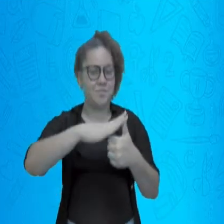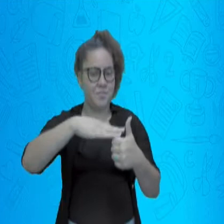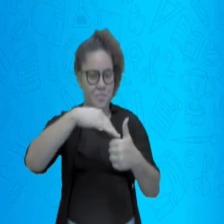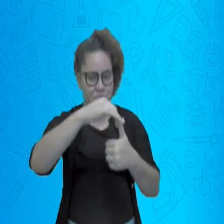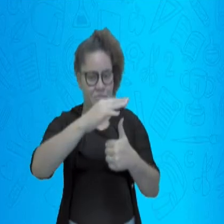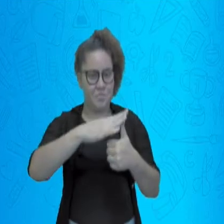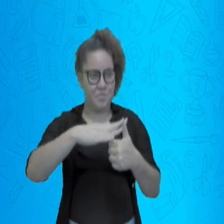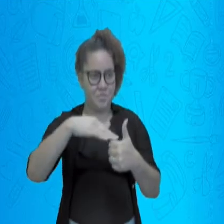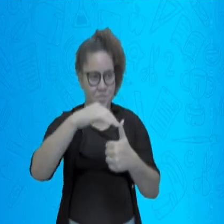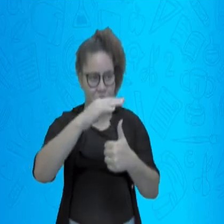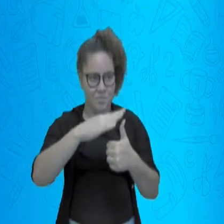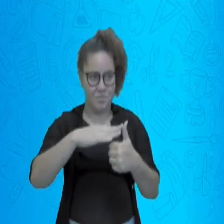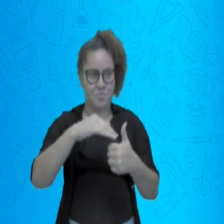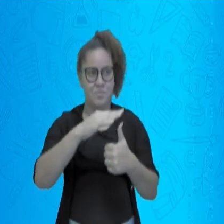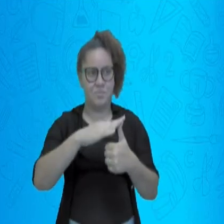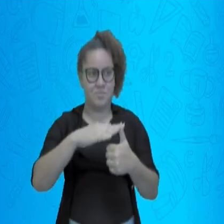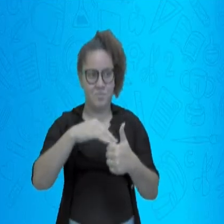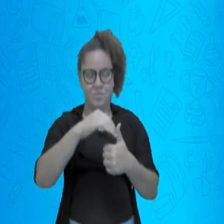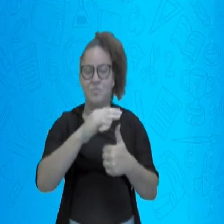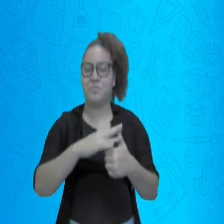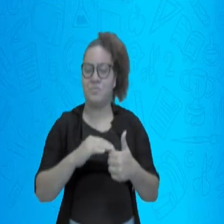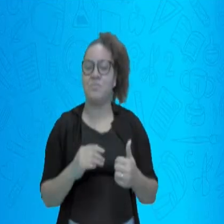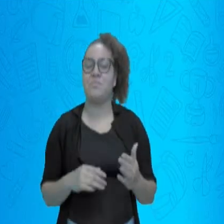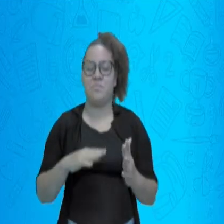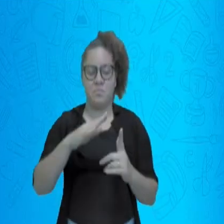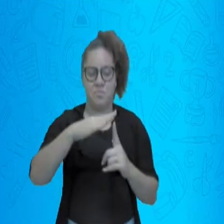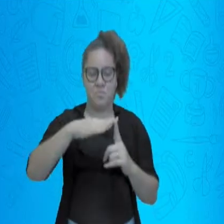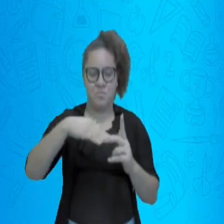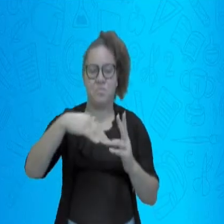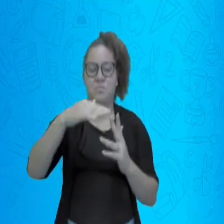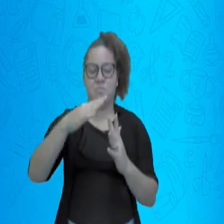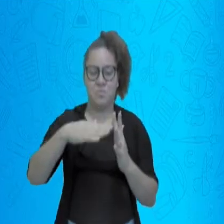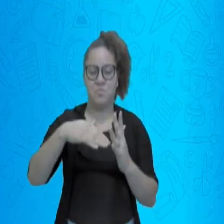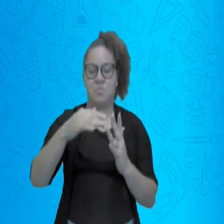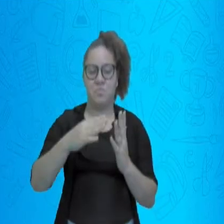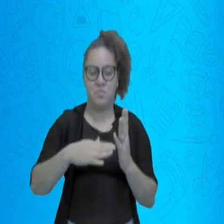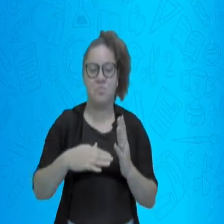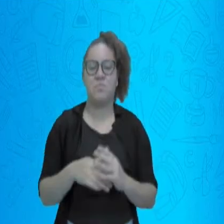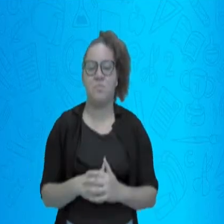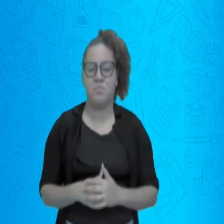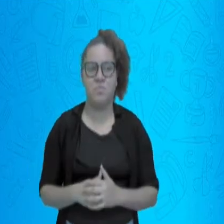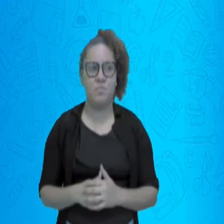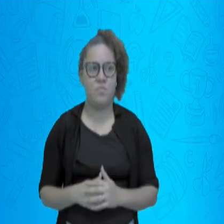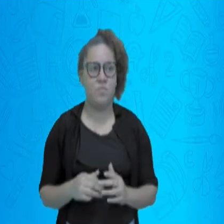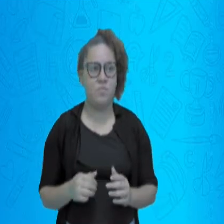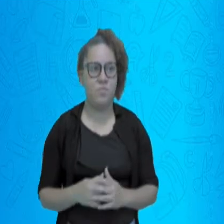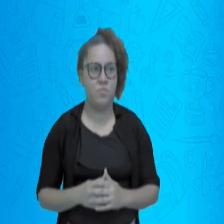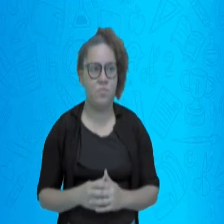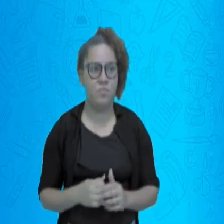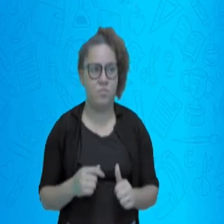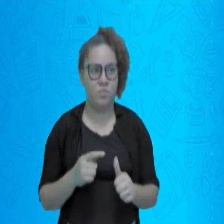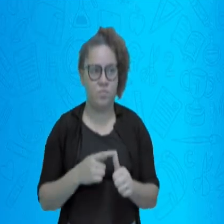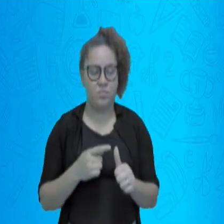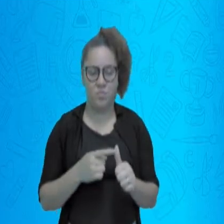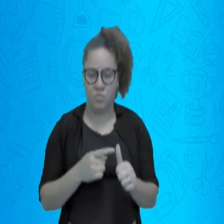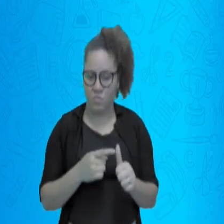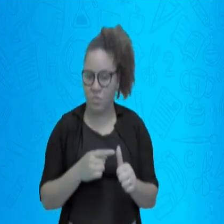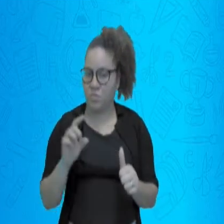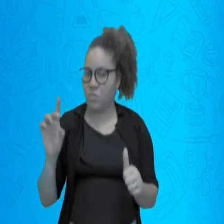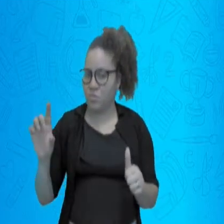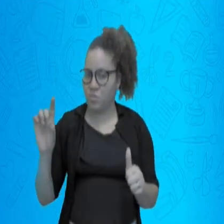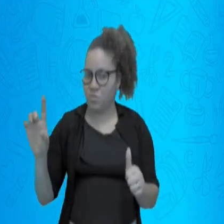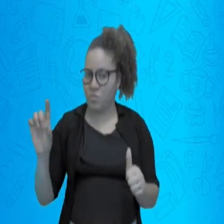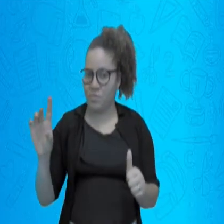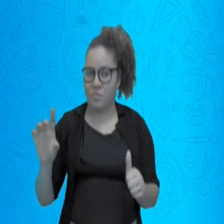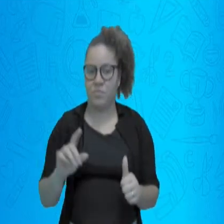faz, marca lá o nosso dedo. Isso quer dizer que somente o nosso dedo tem essa digital. Se